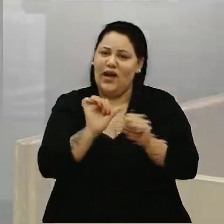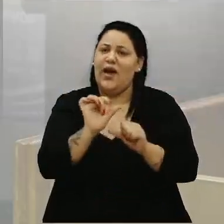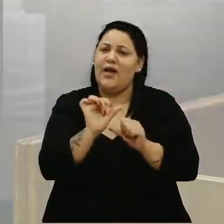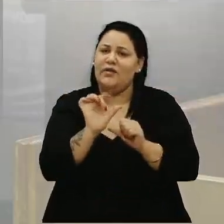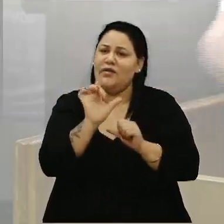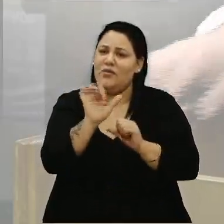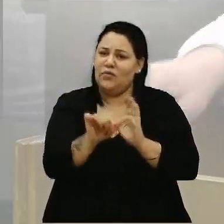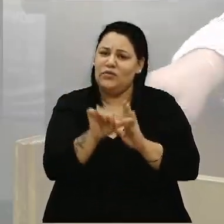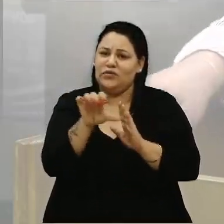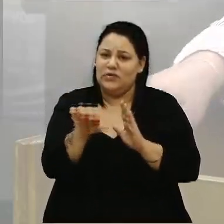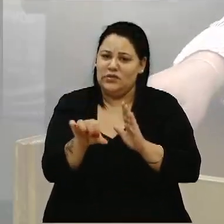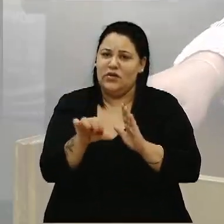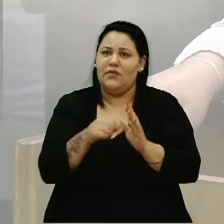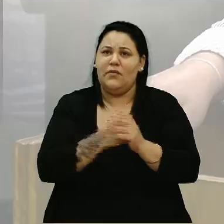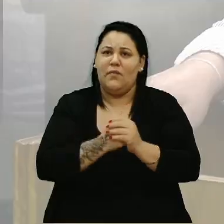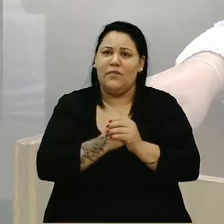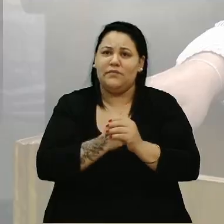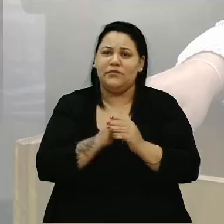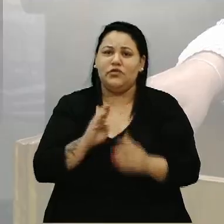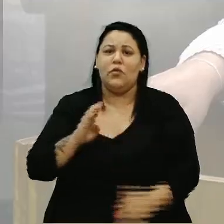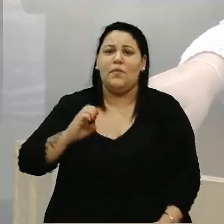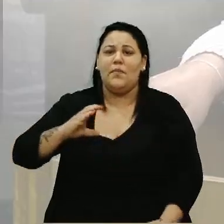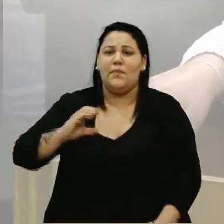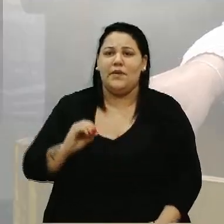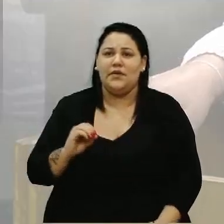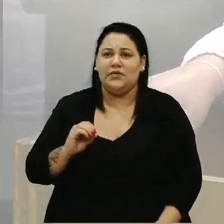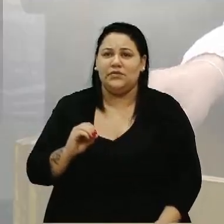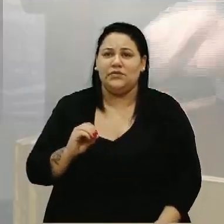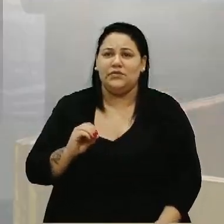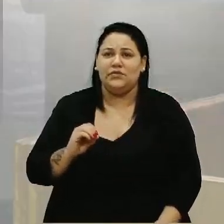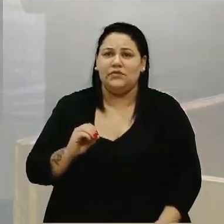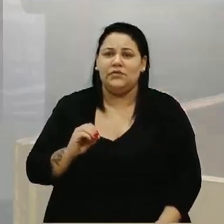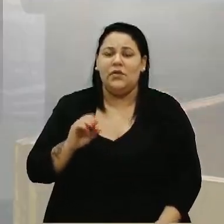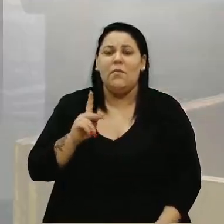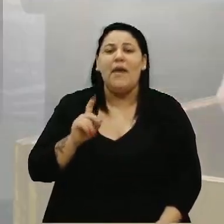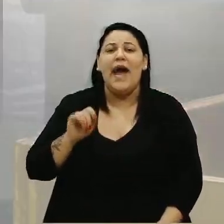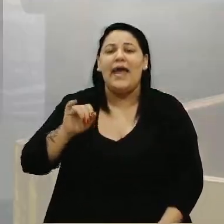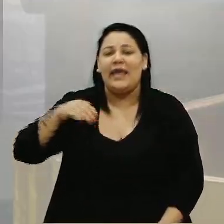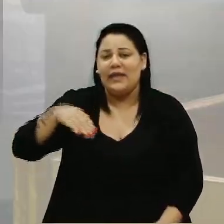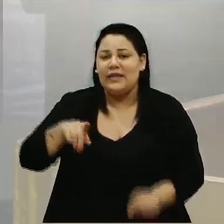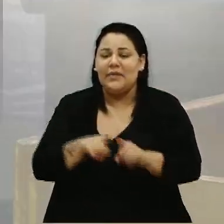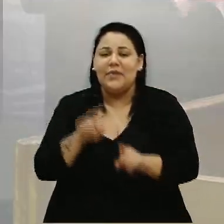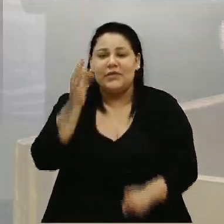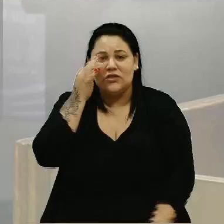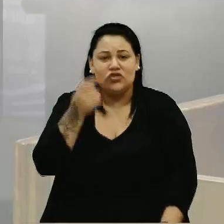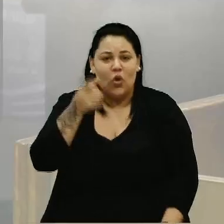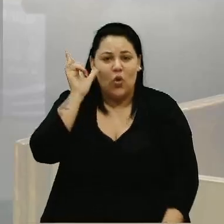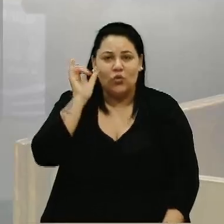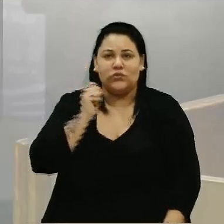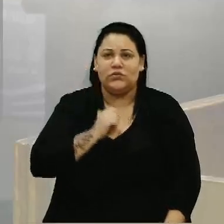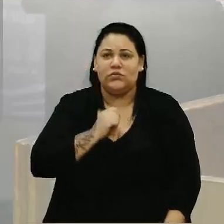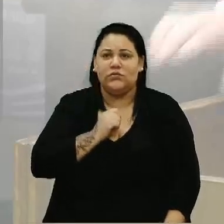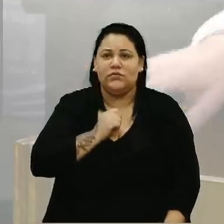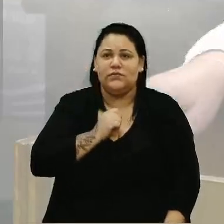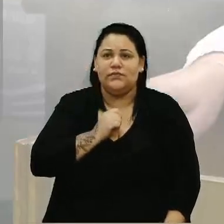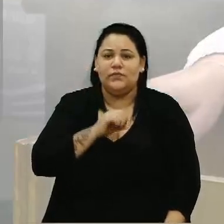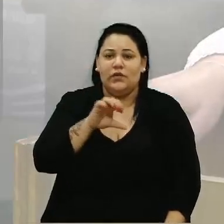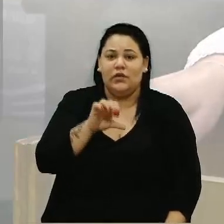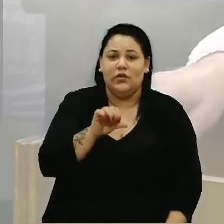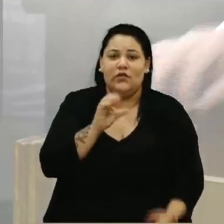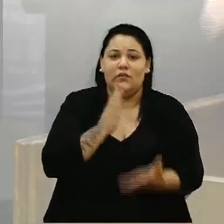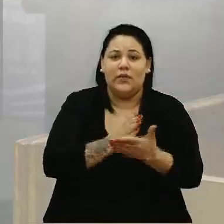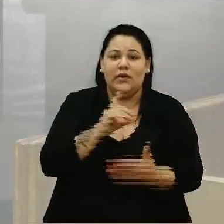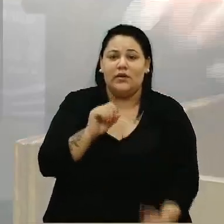Lá no beco de Almas do Zé Paim. Estive lá ontem, em torno de 10, 9h30, 10 horas da